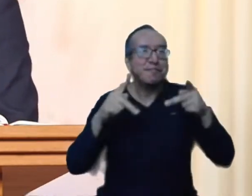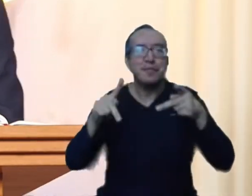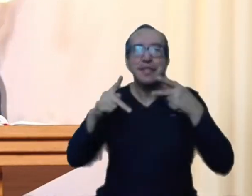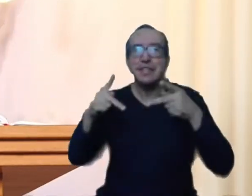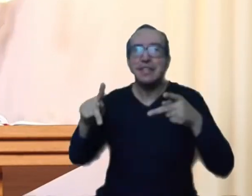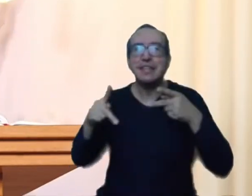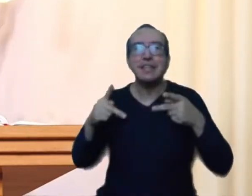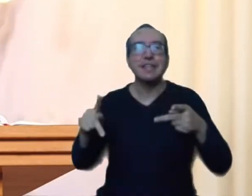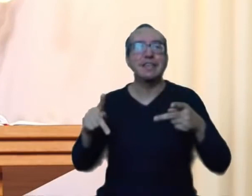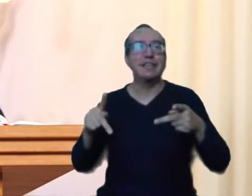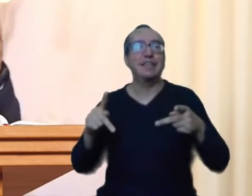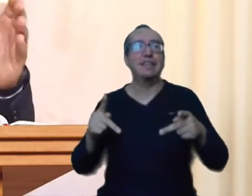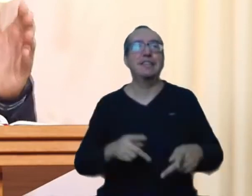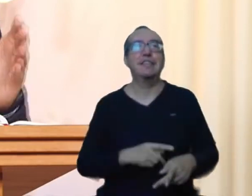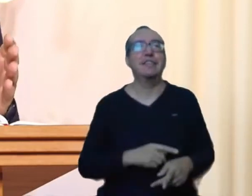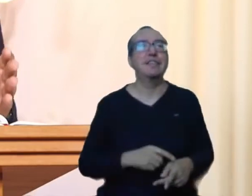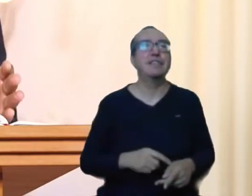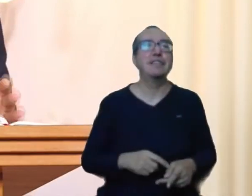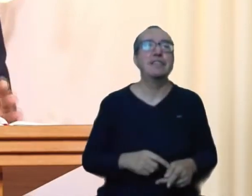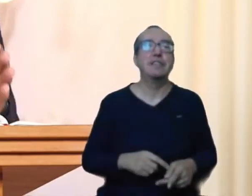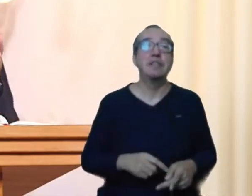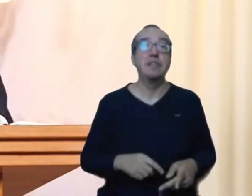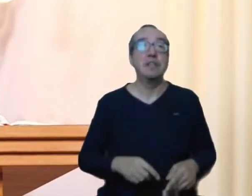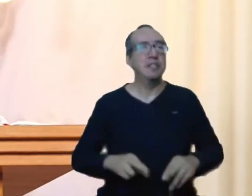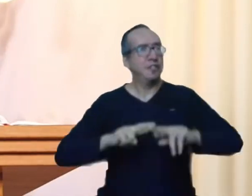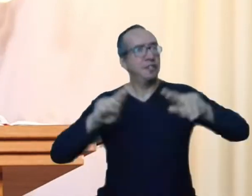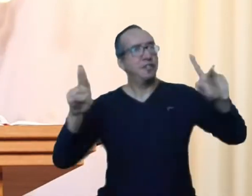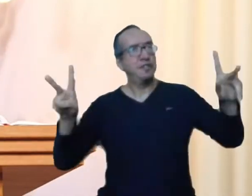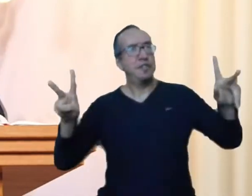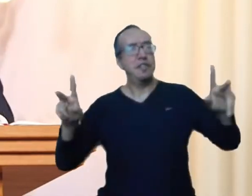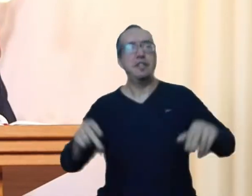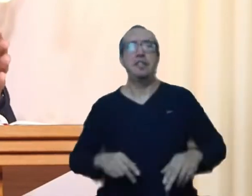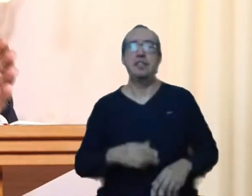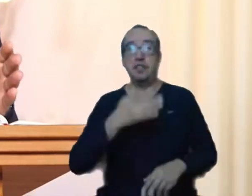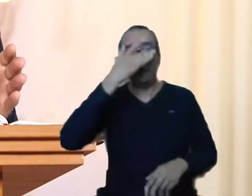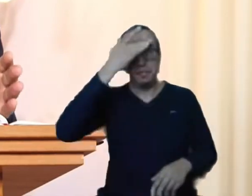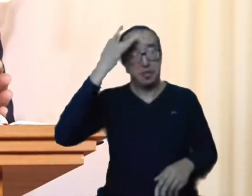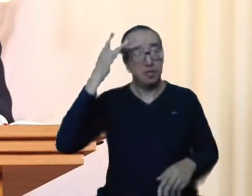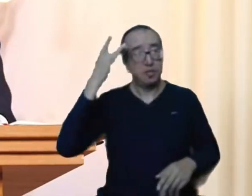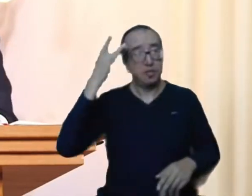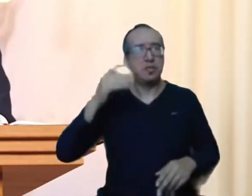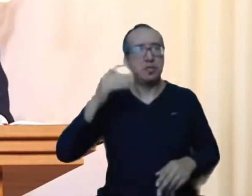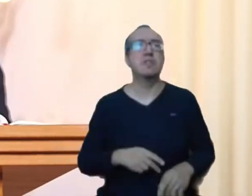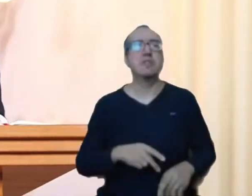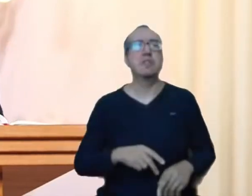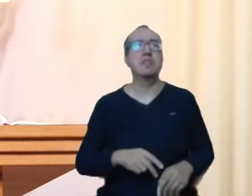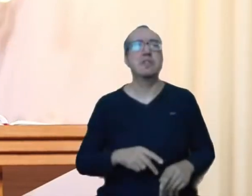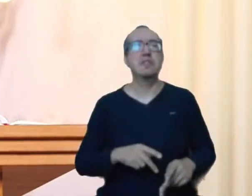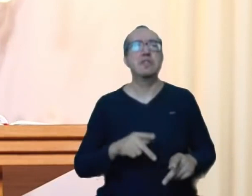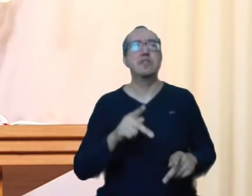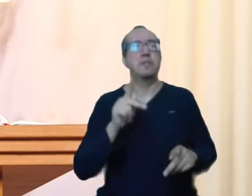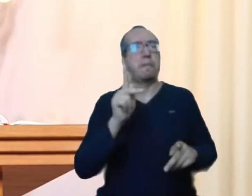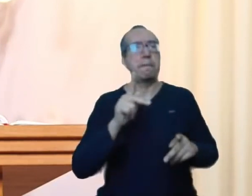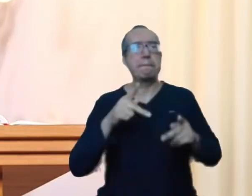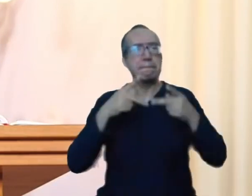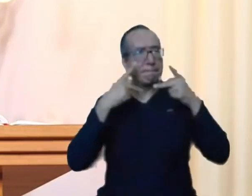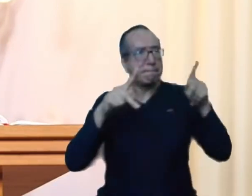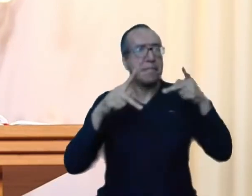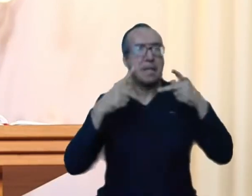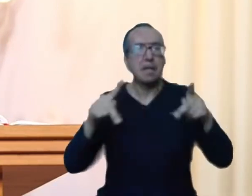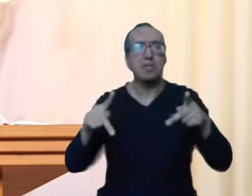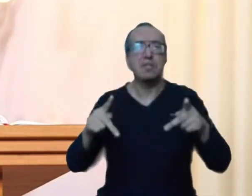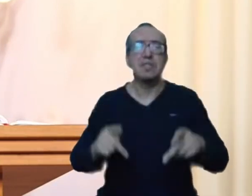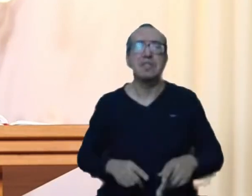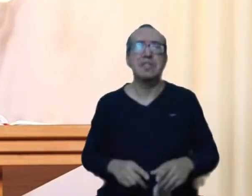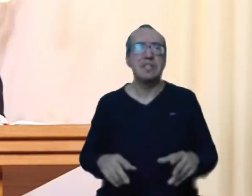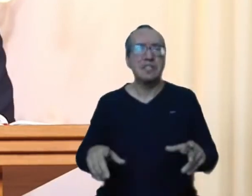que estão encurtando suas conferências, estão encurtando os seus sermões, simplesmente por uma